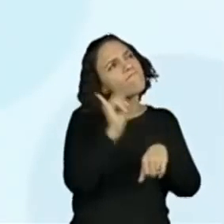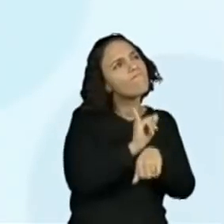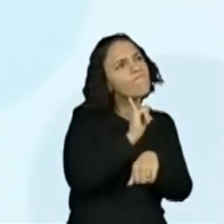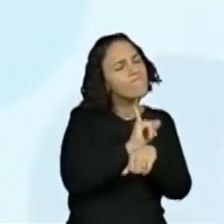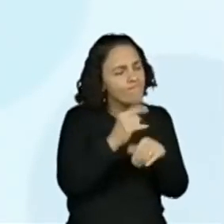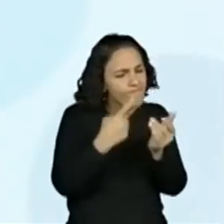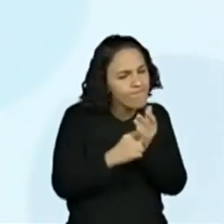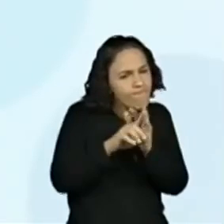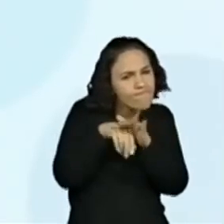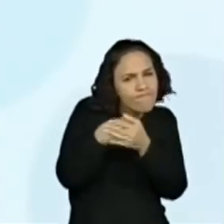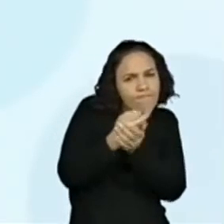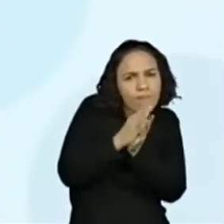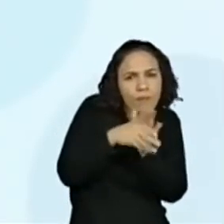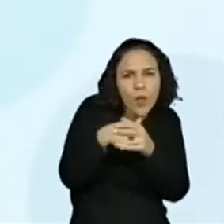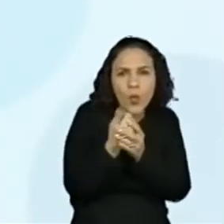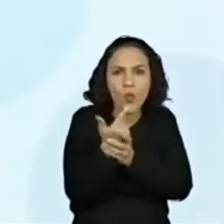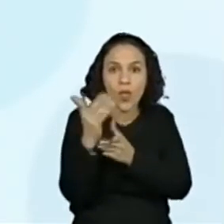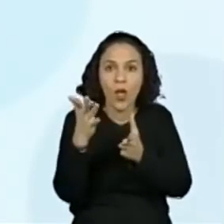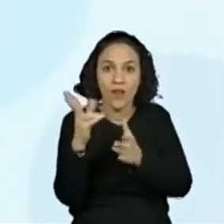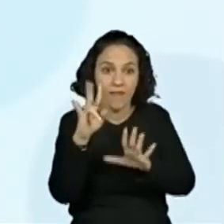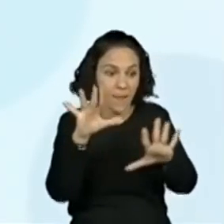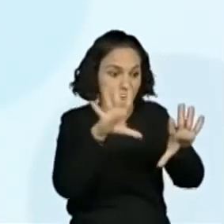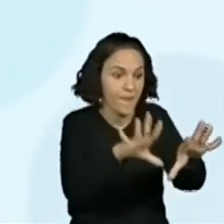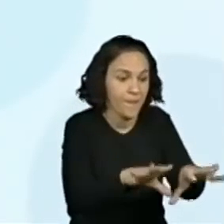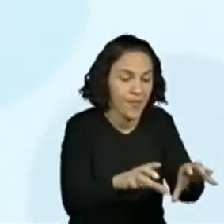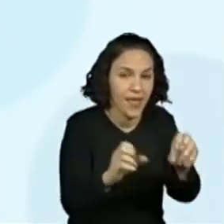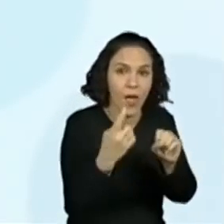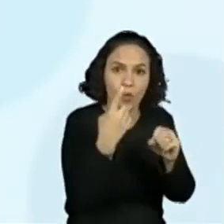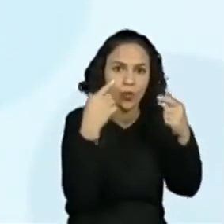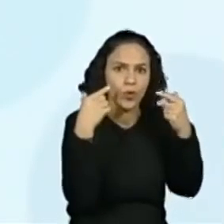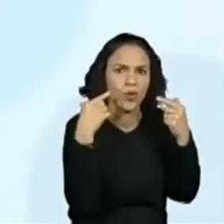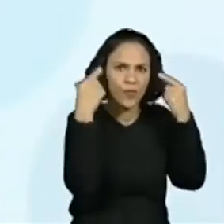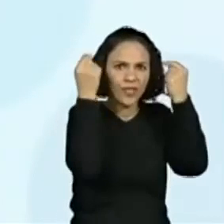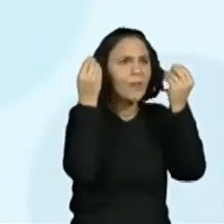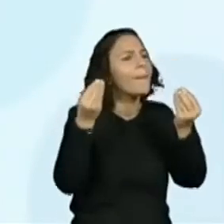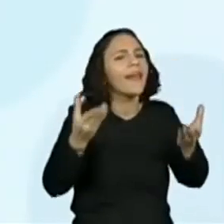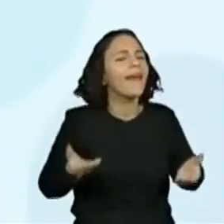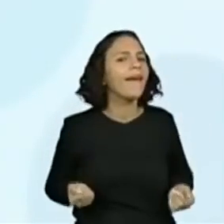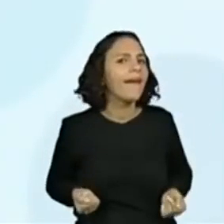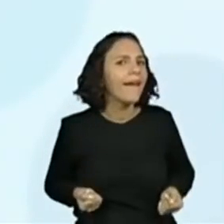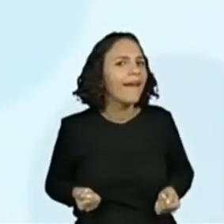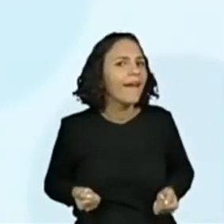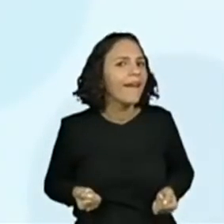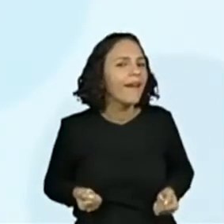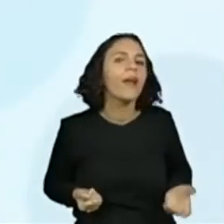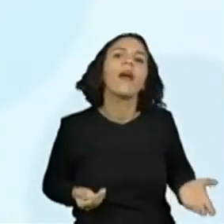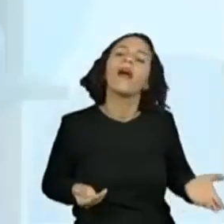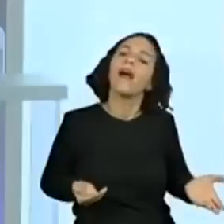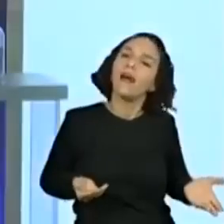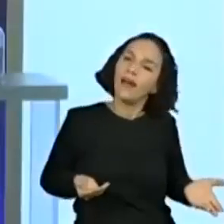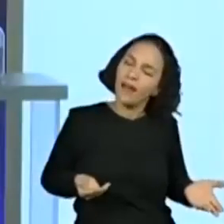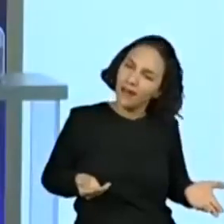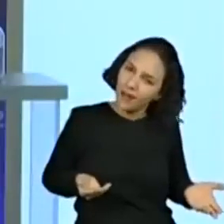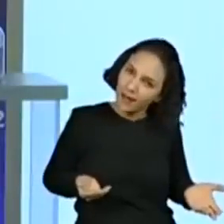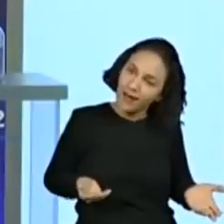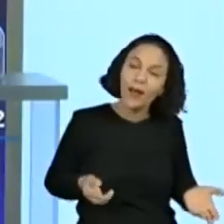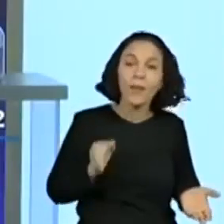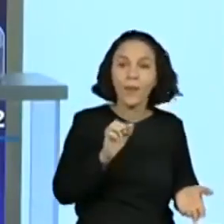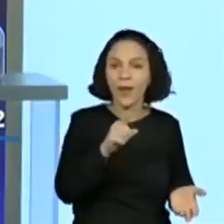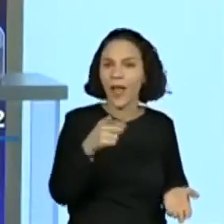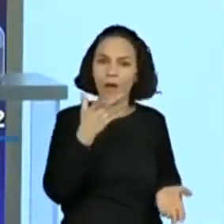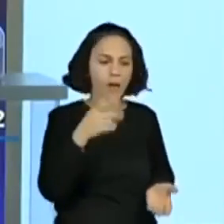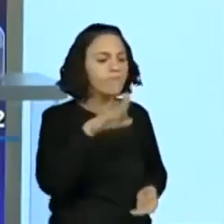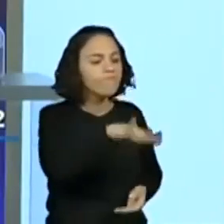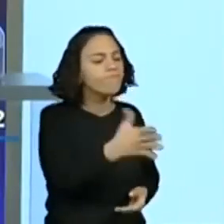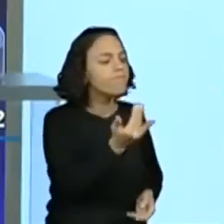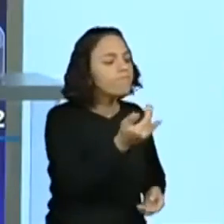mente. Desta vez, ia capturar um dos duendes. Capturar para quê? Isso. Para quê, bro? Para